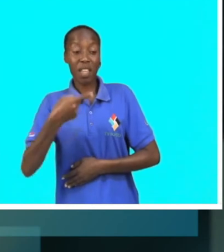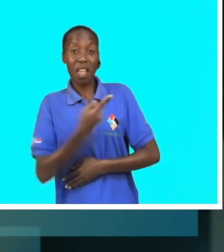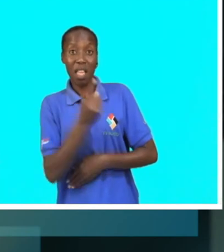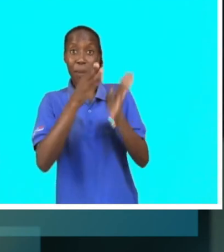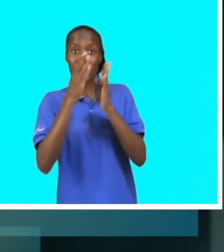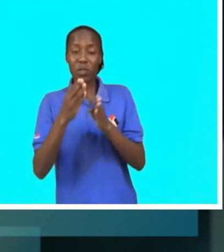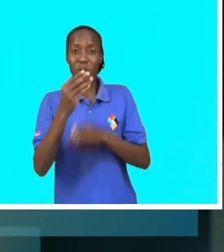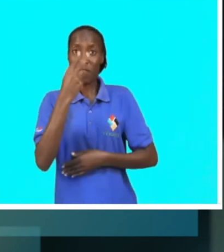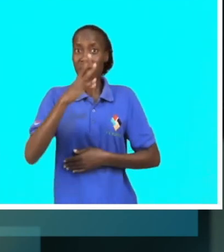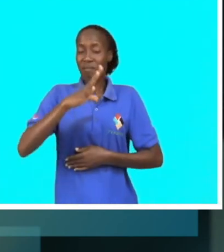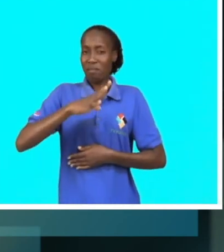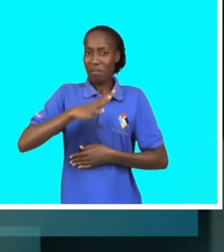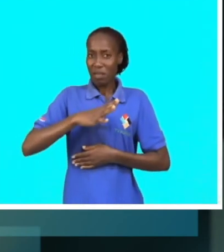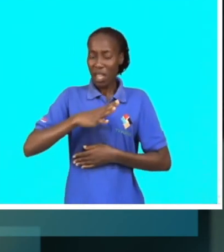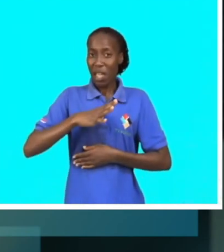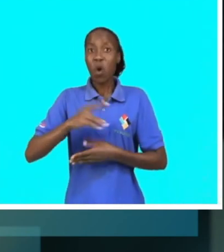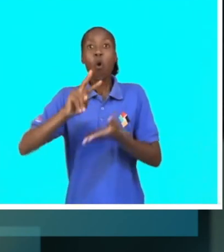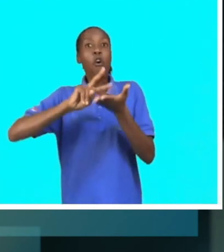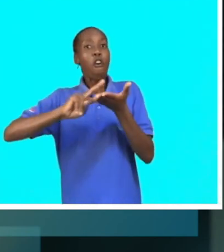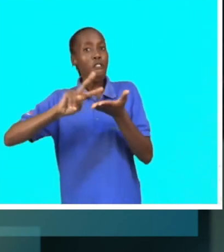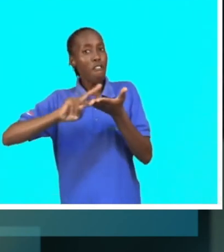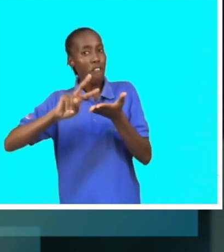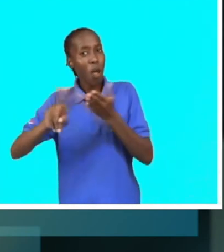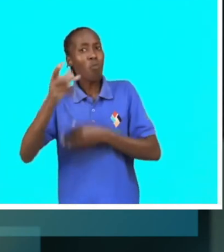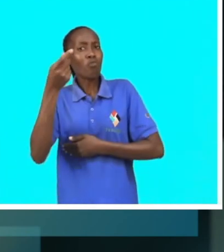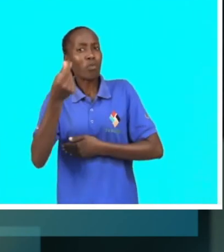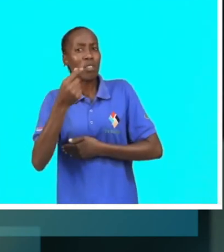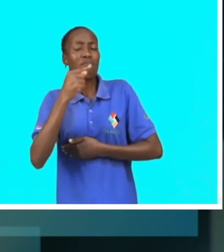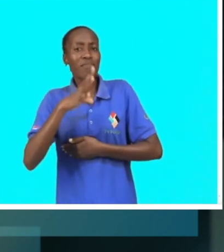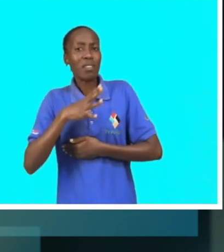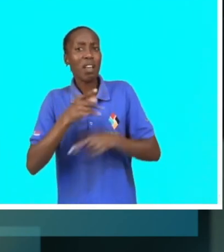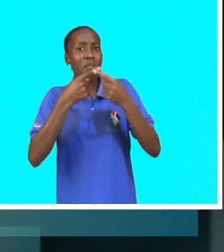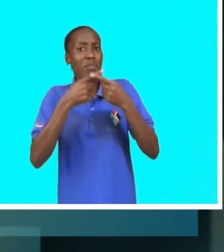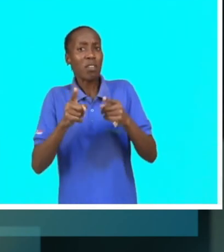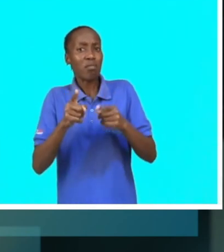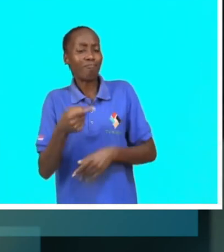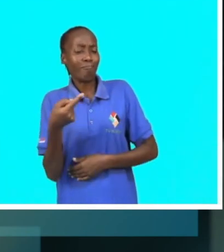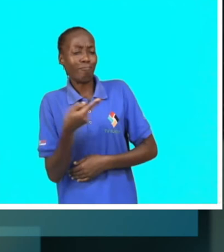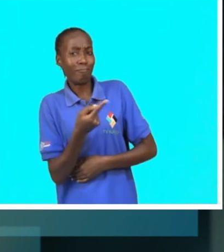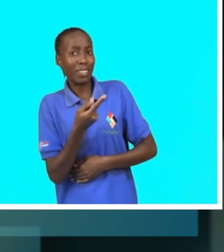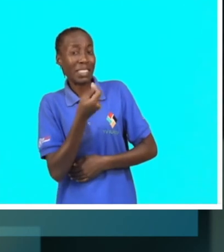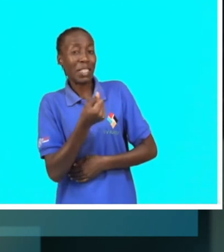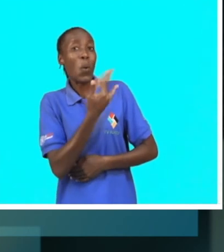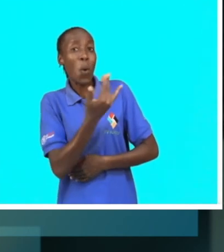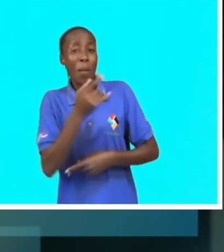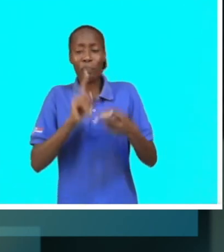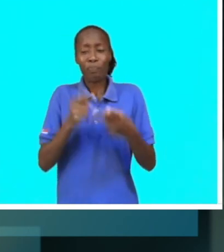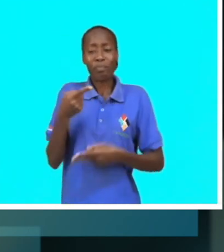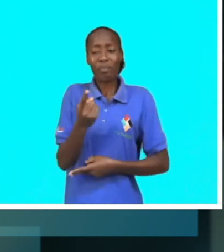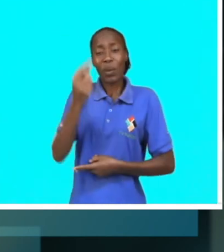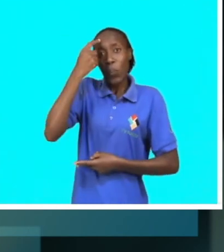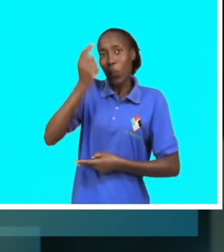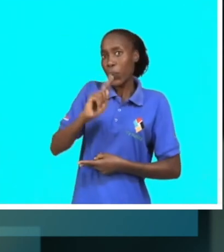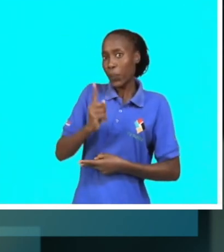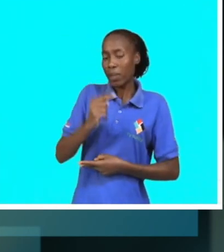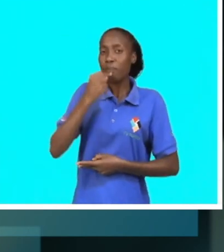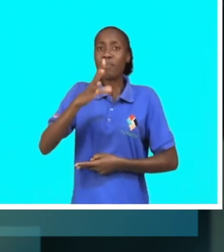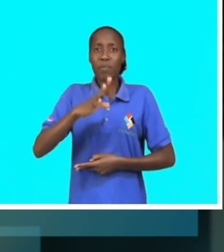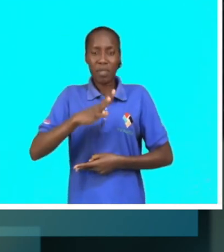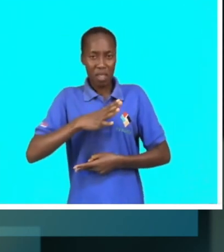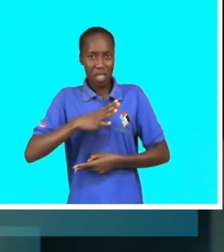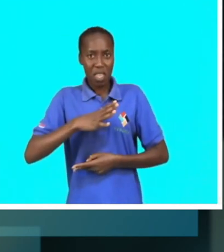pessoas veem, testam as notas, a diferenciação das notas, para dizer sim. Nós, como cegos,